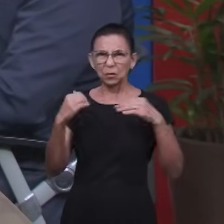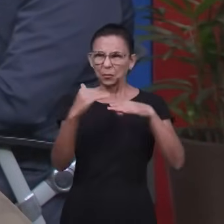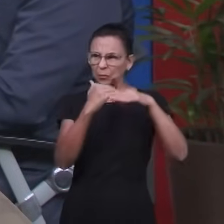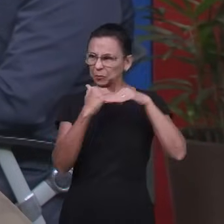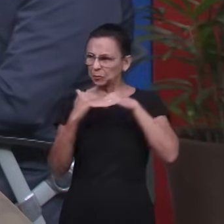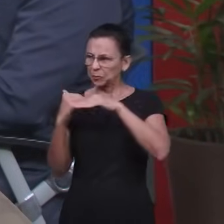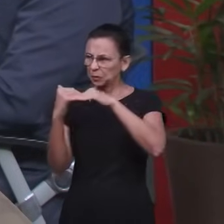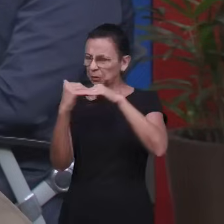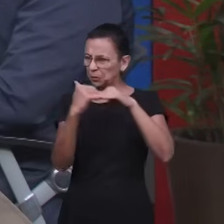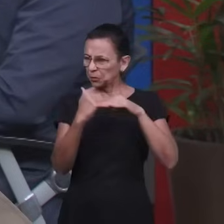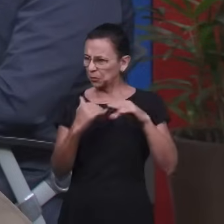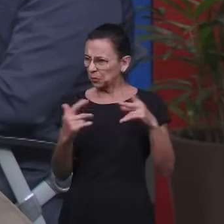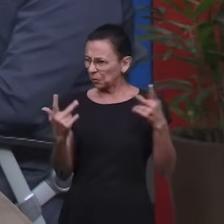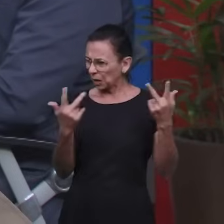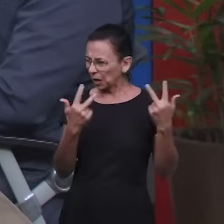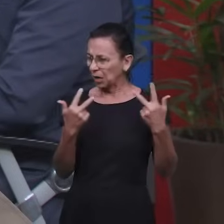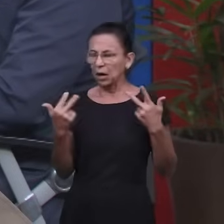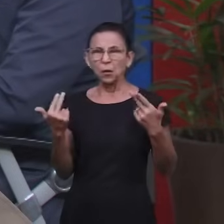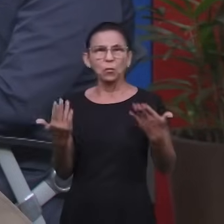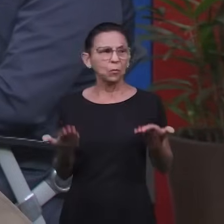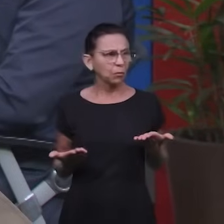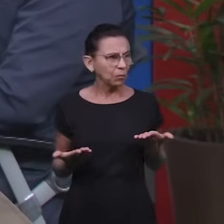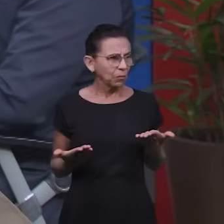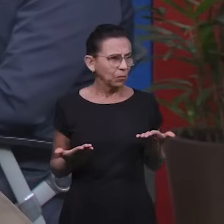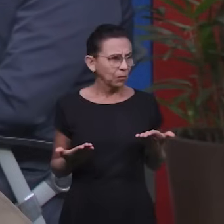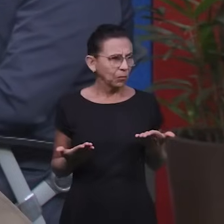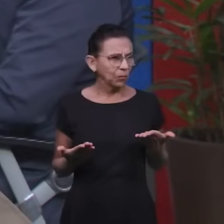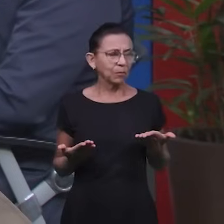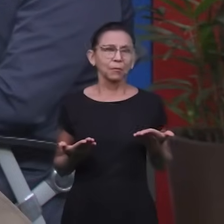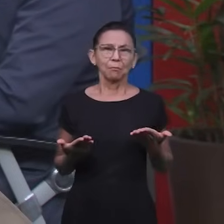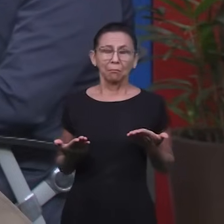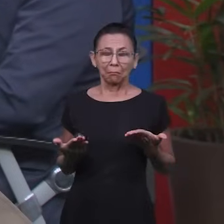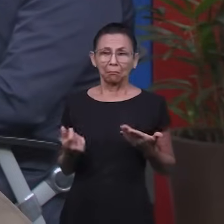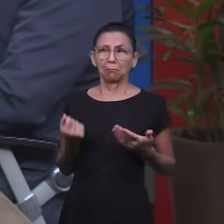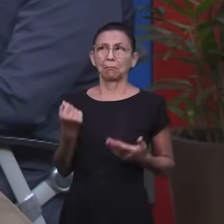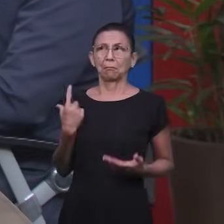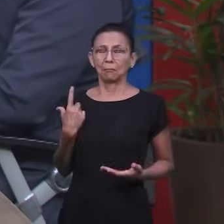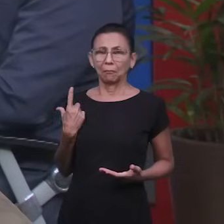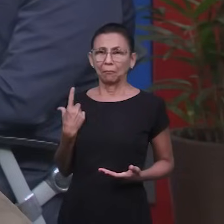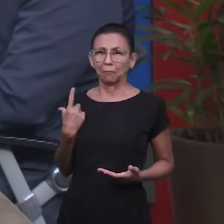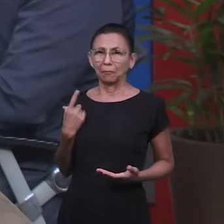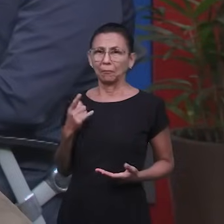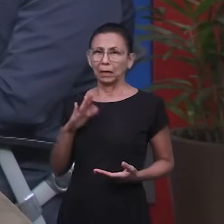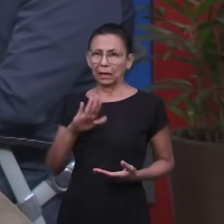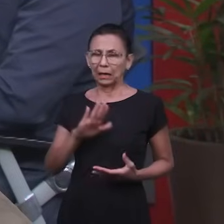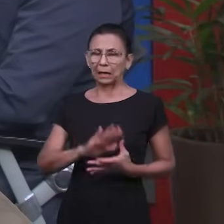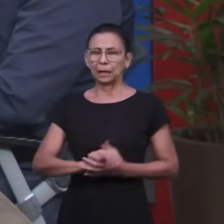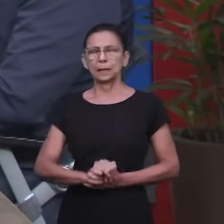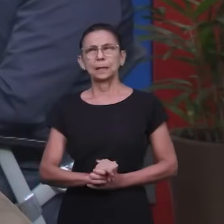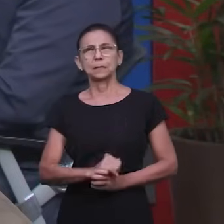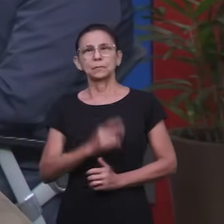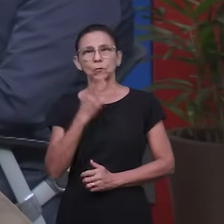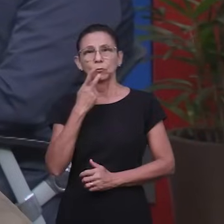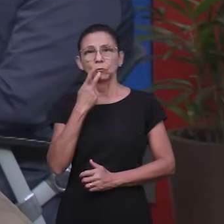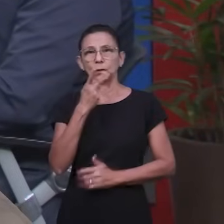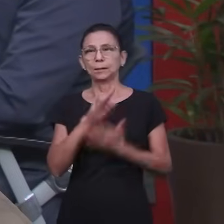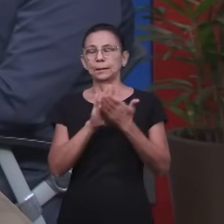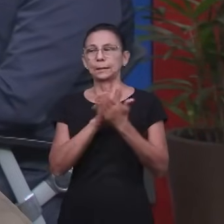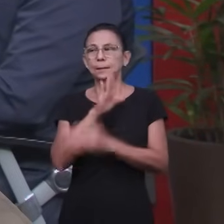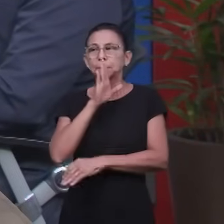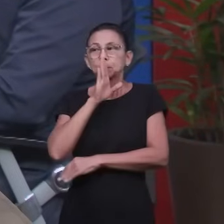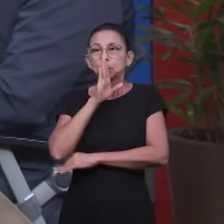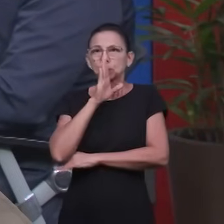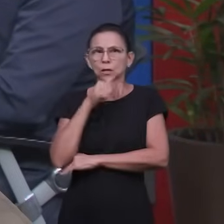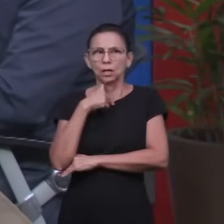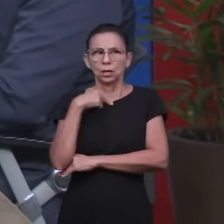Aí ela guardou aquilo para ela, não vou falar nada com ninguém, será que eu estou ficando doida? Não sei, foi embora. Agora eu vou na minha igreja, vou